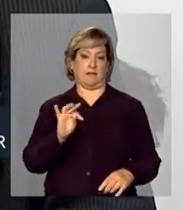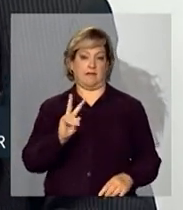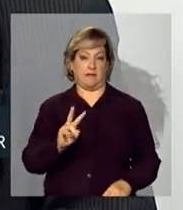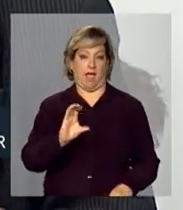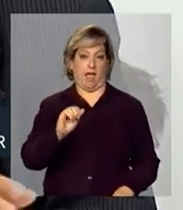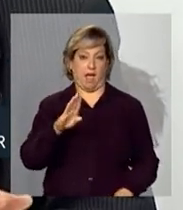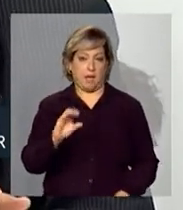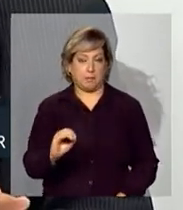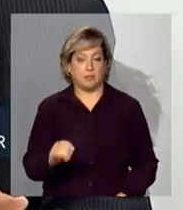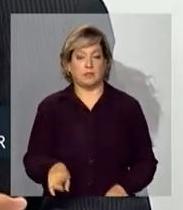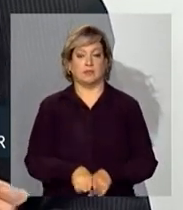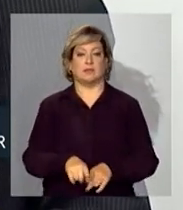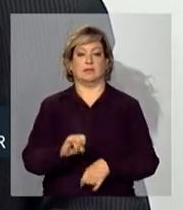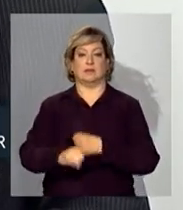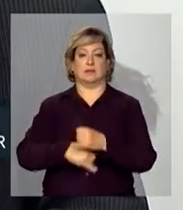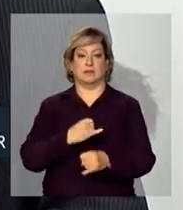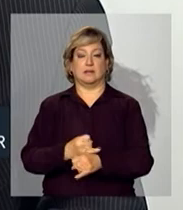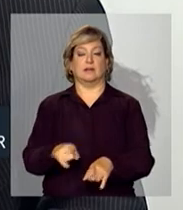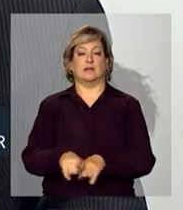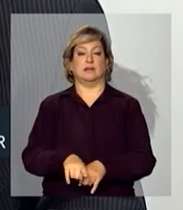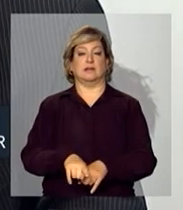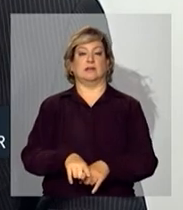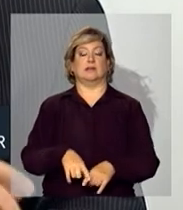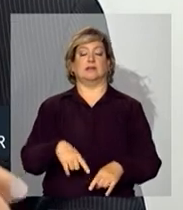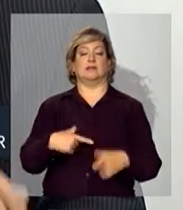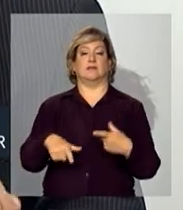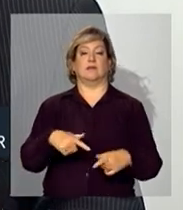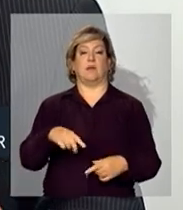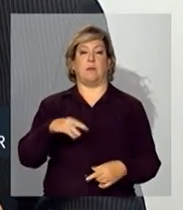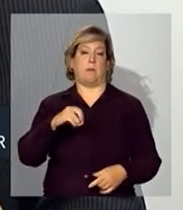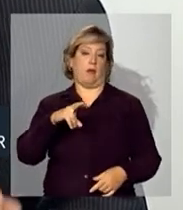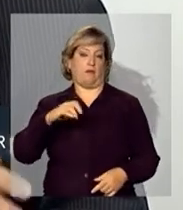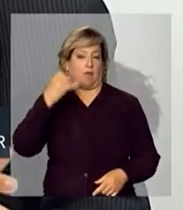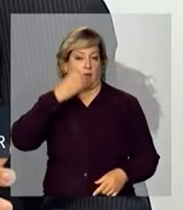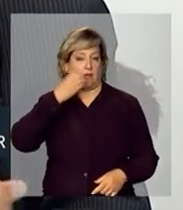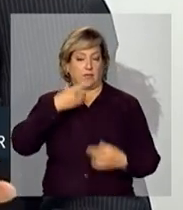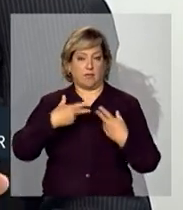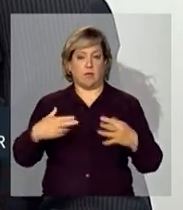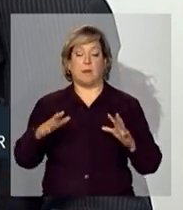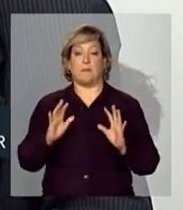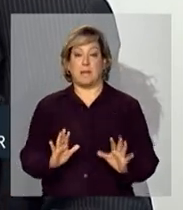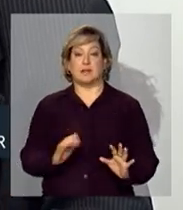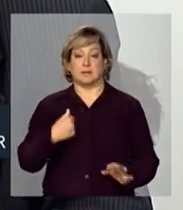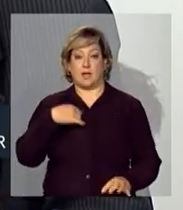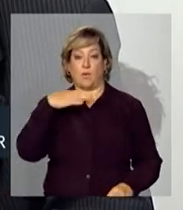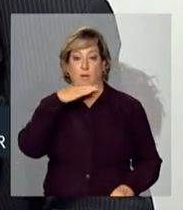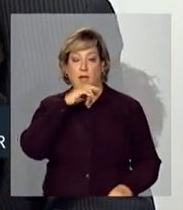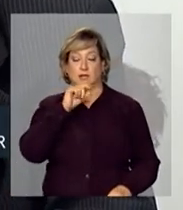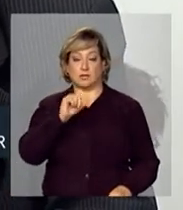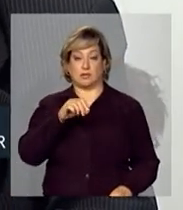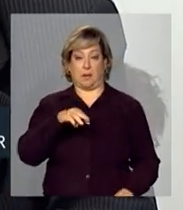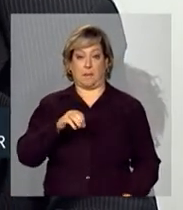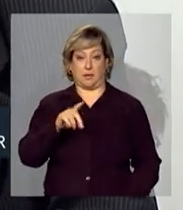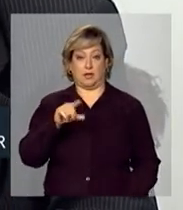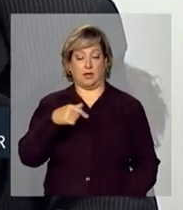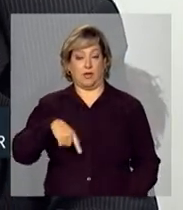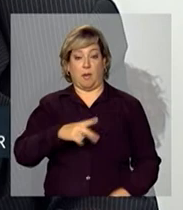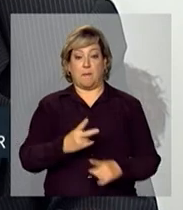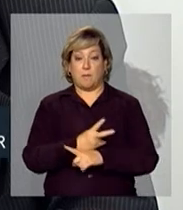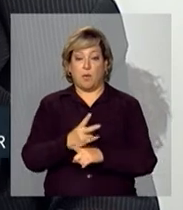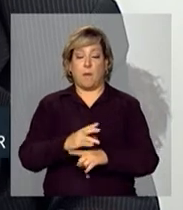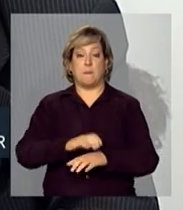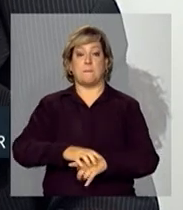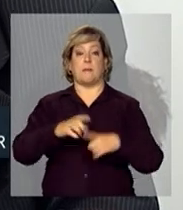e internet nós não temos uma atuação na formação do preço mas eu acho que a medida que você procura uma moto